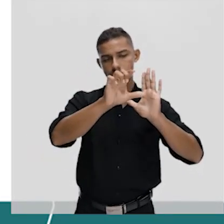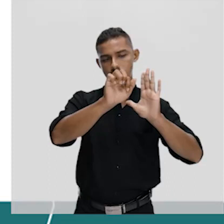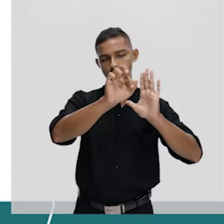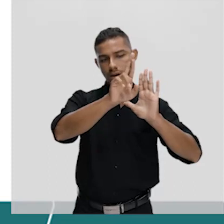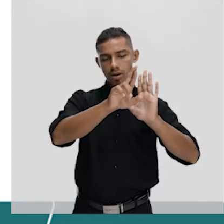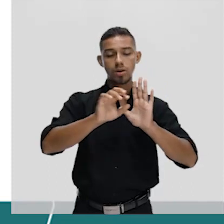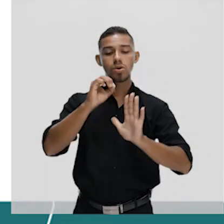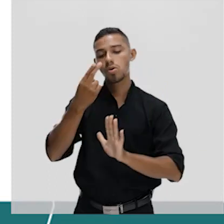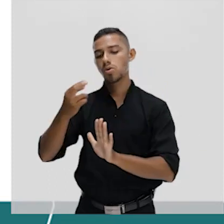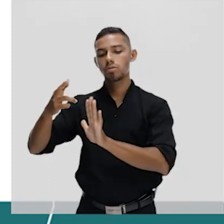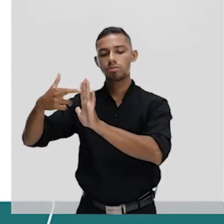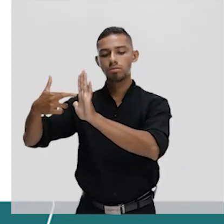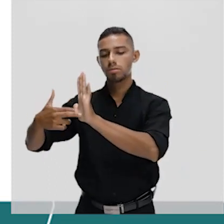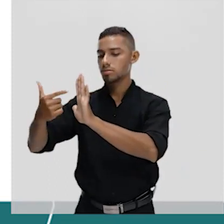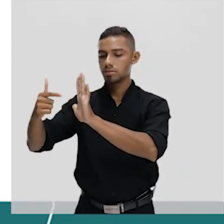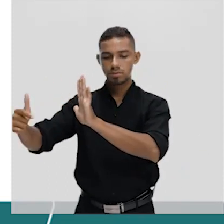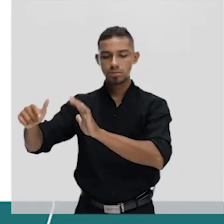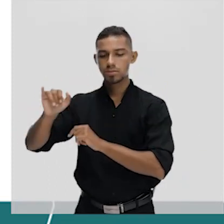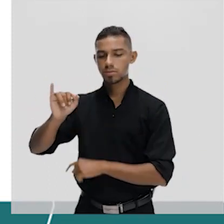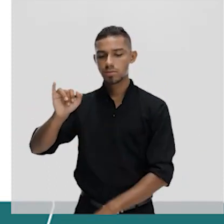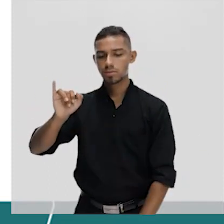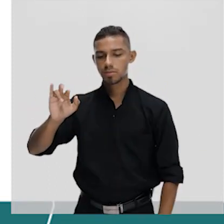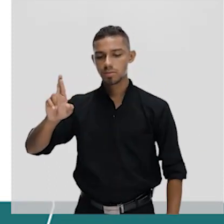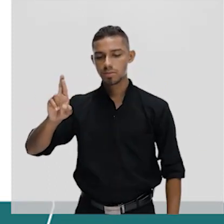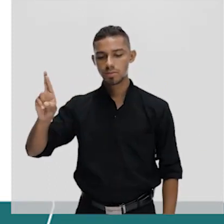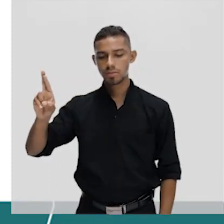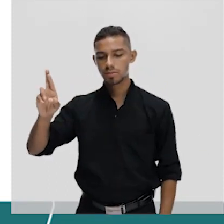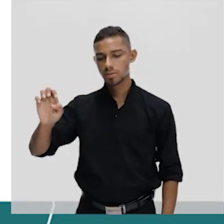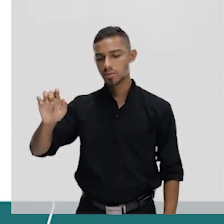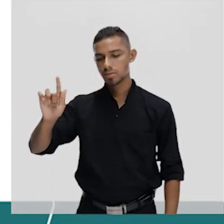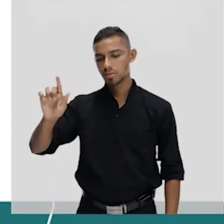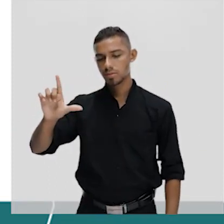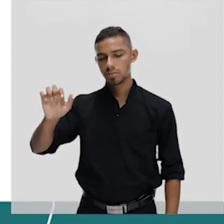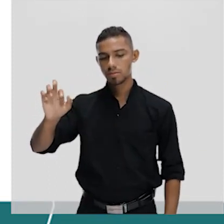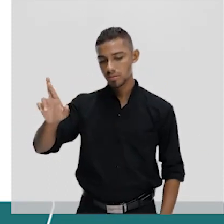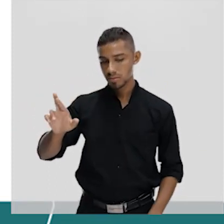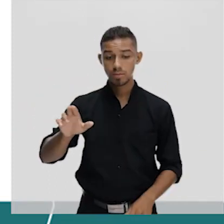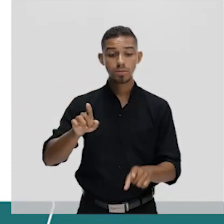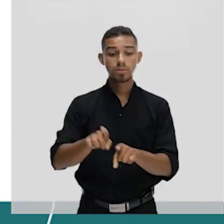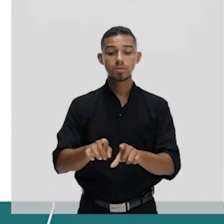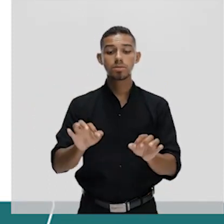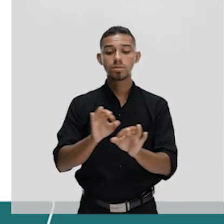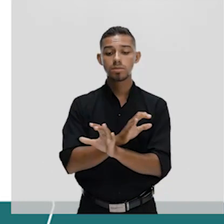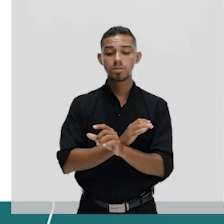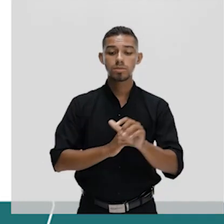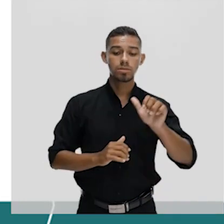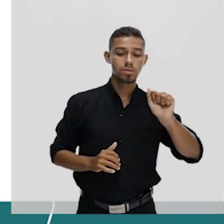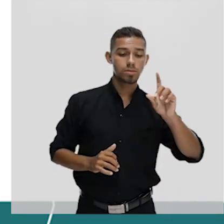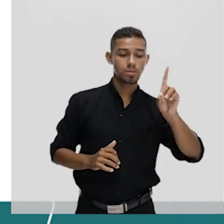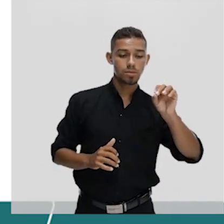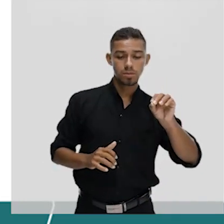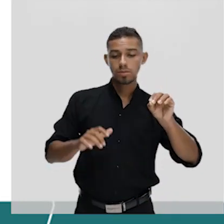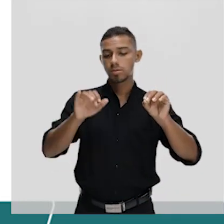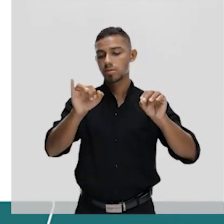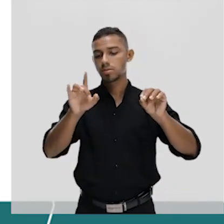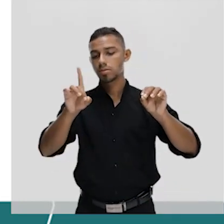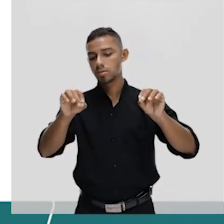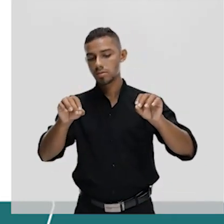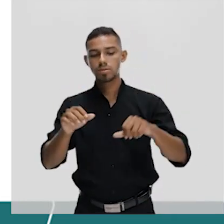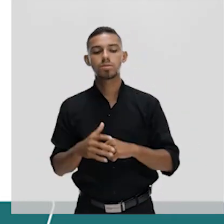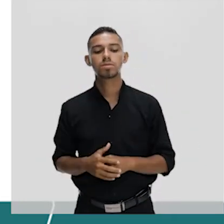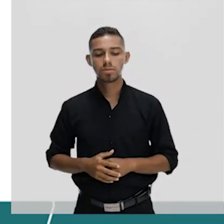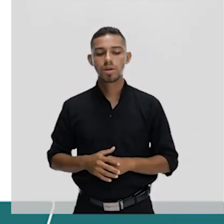O particípio regular se caracteriza pelas terminações ado e ido. Tinha fritado batatas para o